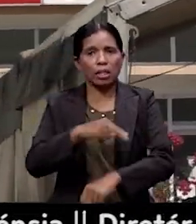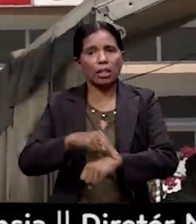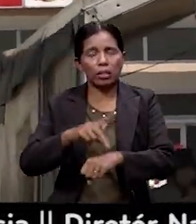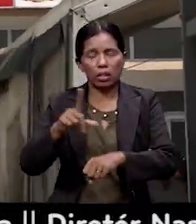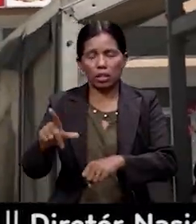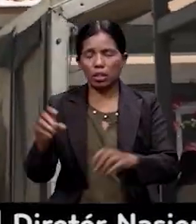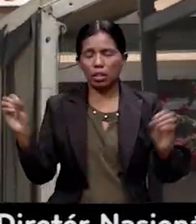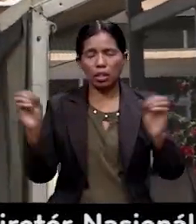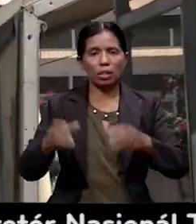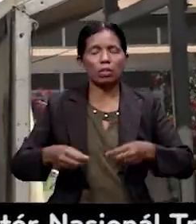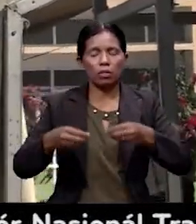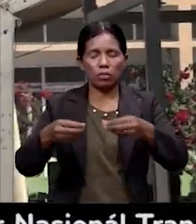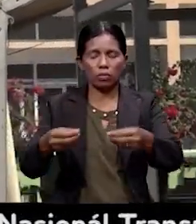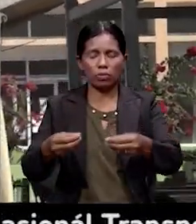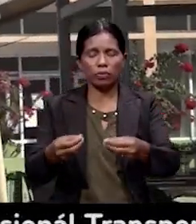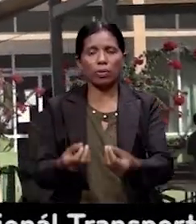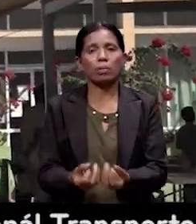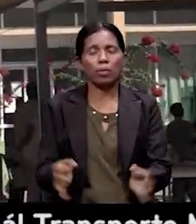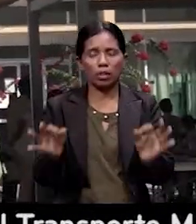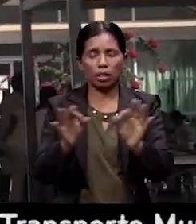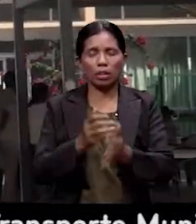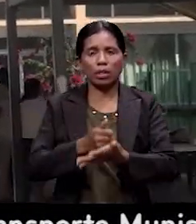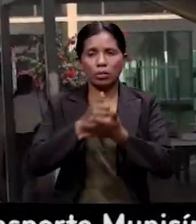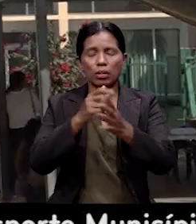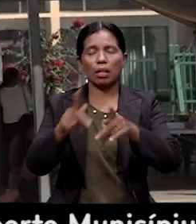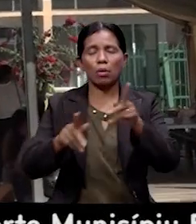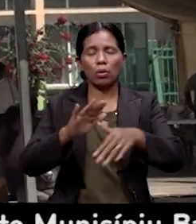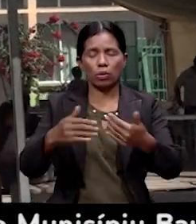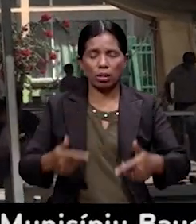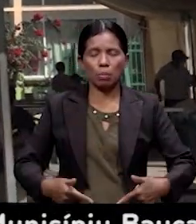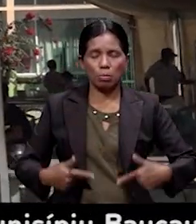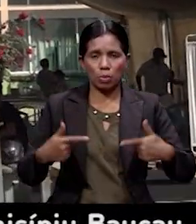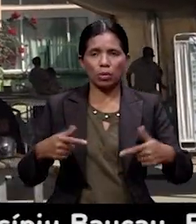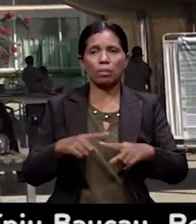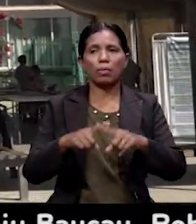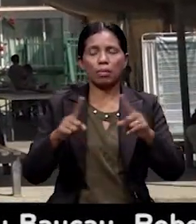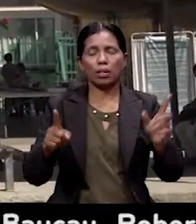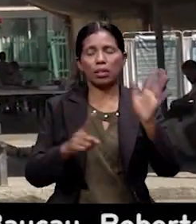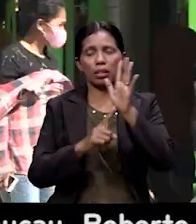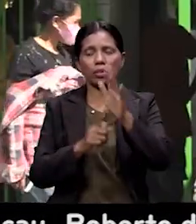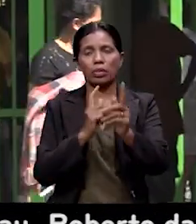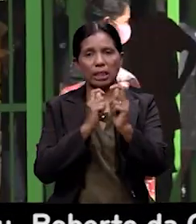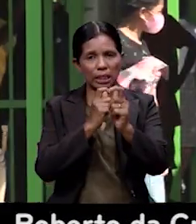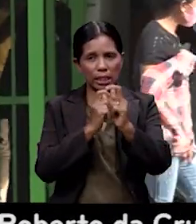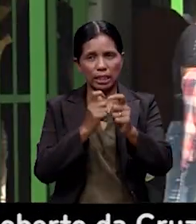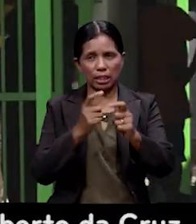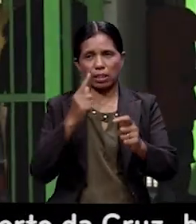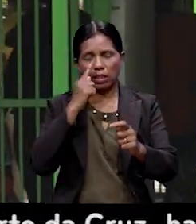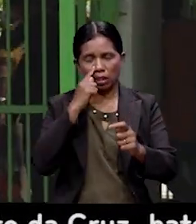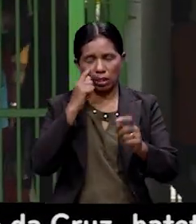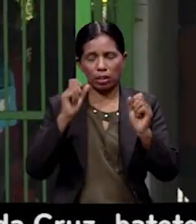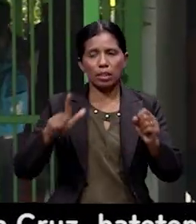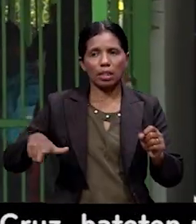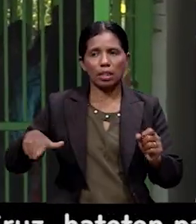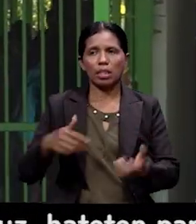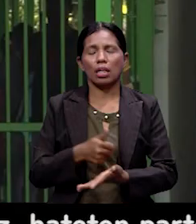nebela os for prioridade uluk ba salva paciente sirane vida, mai be aplica uluk teste restreio no tarde